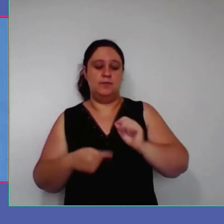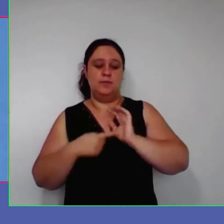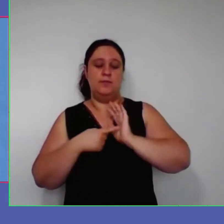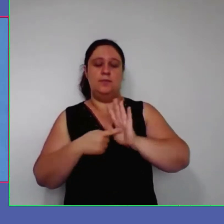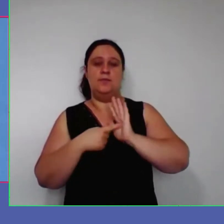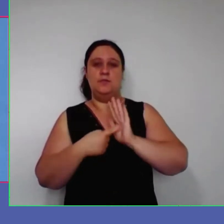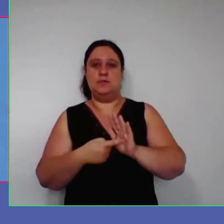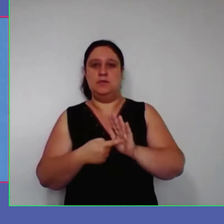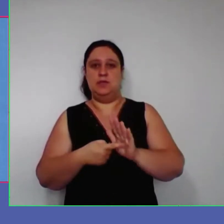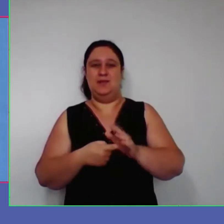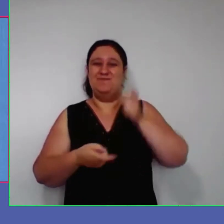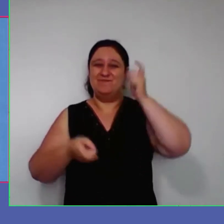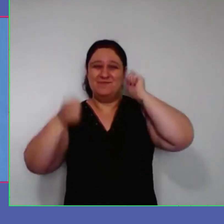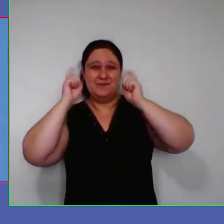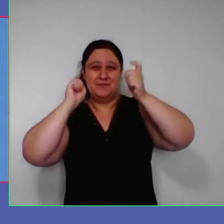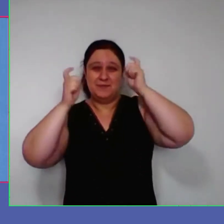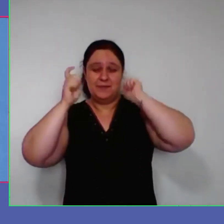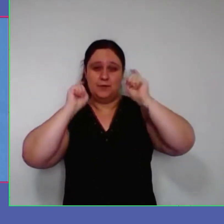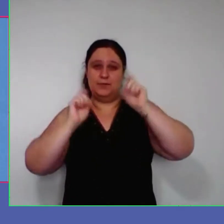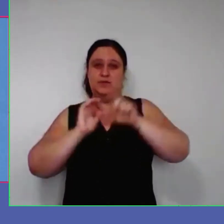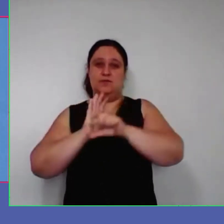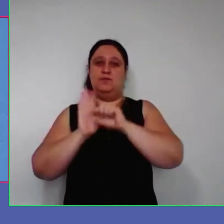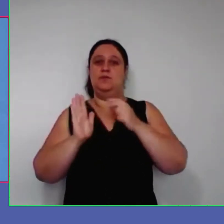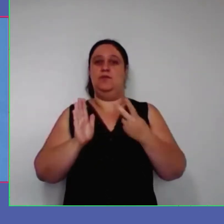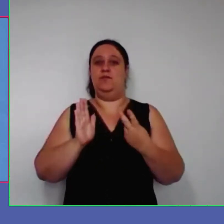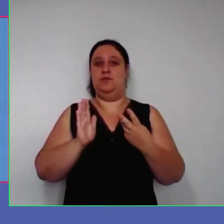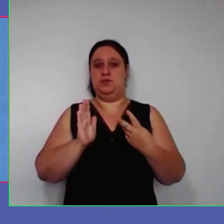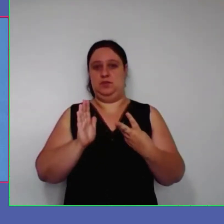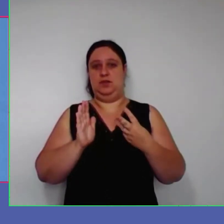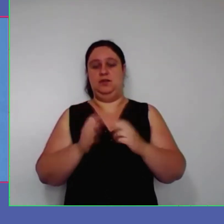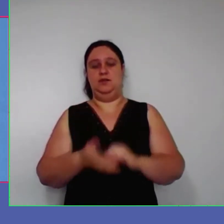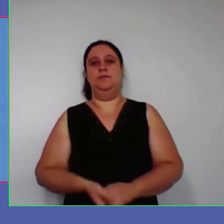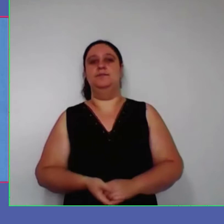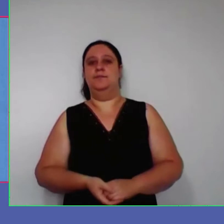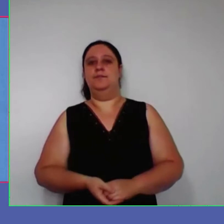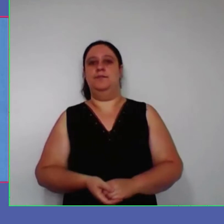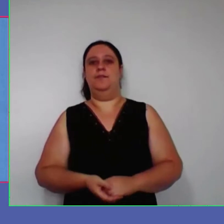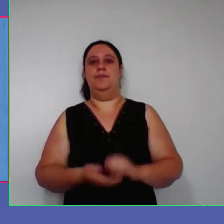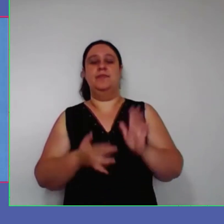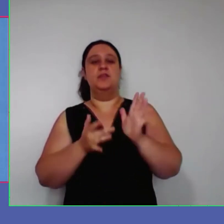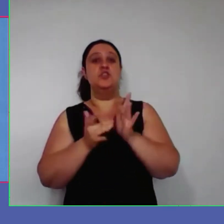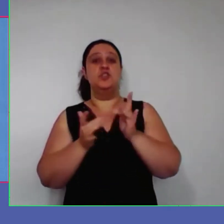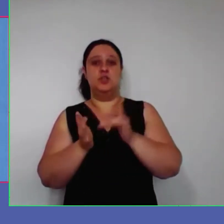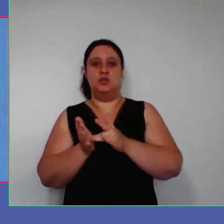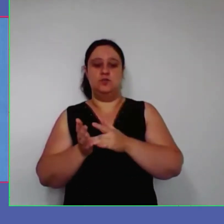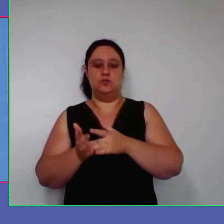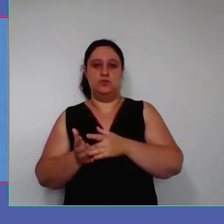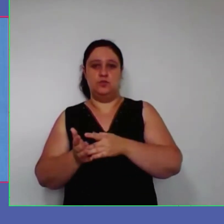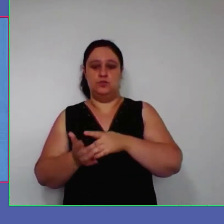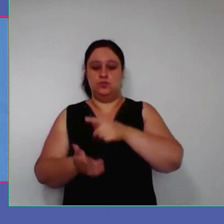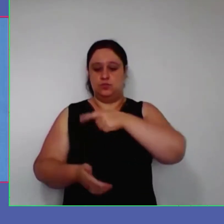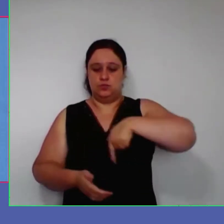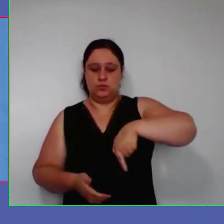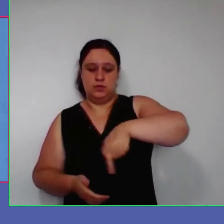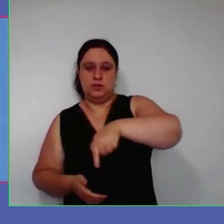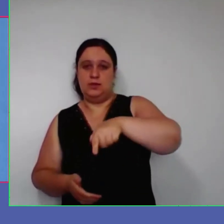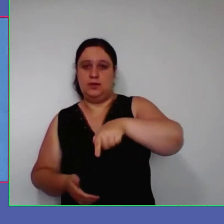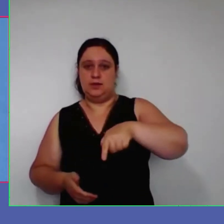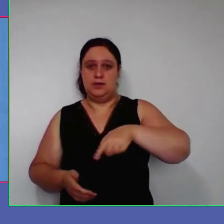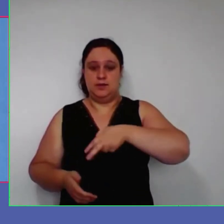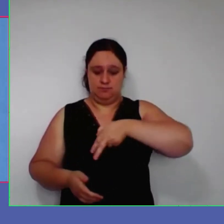preocupação. Versículo 23, percorria Jesus toda a Galileia, ensinando nas